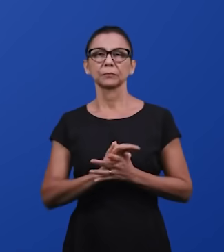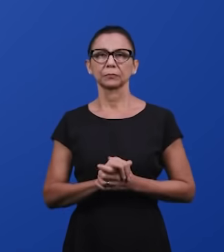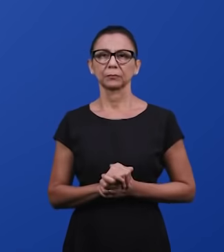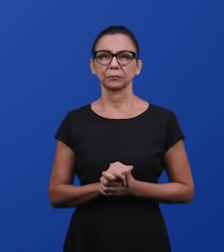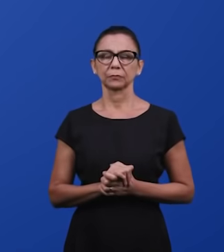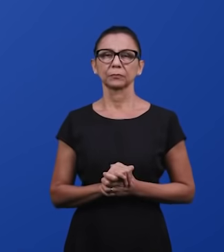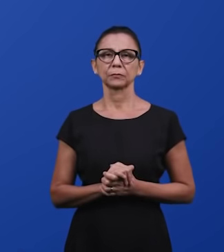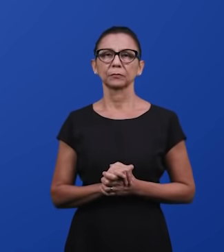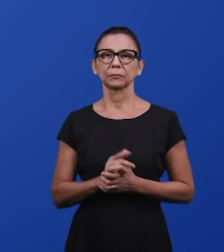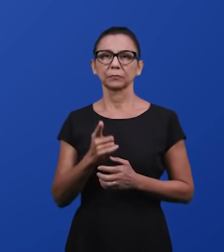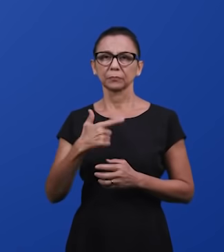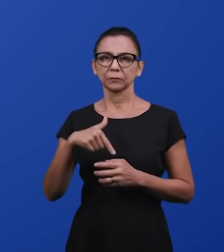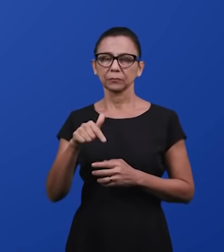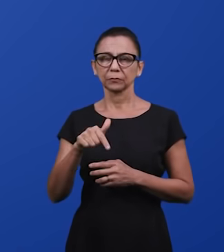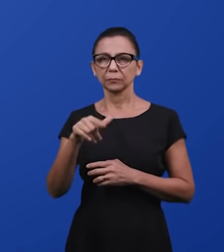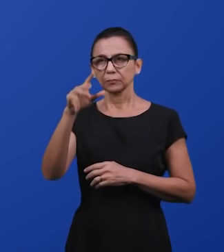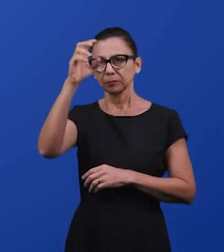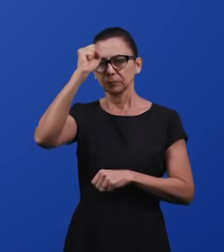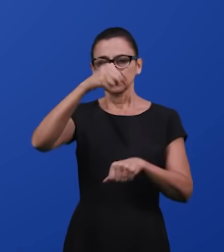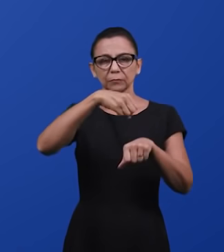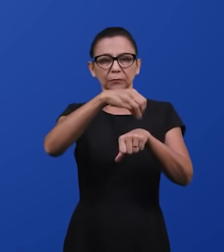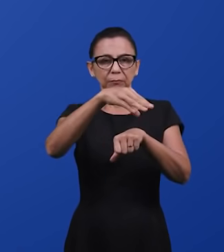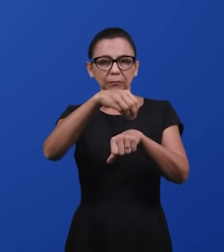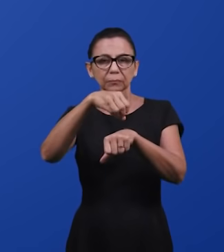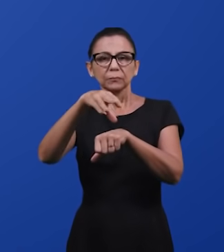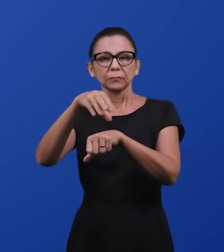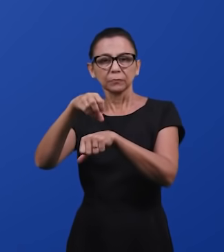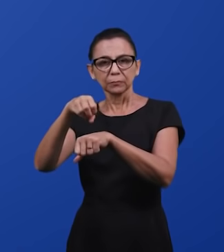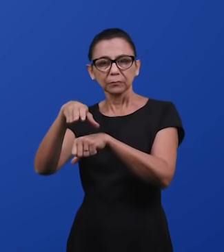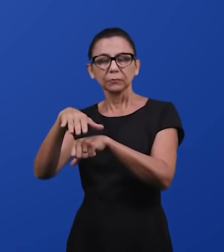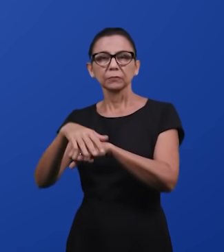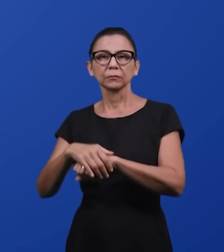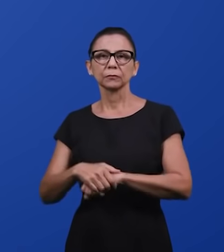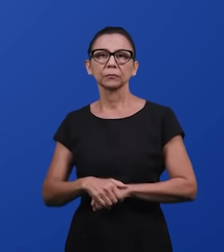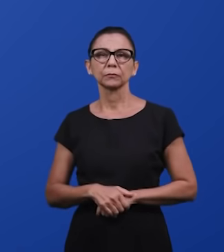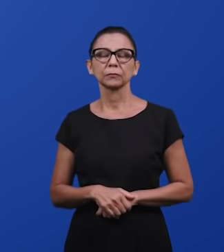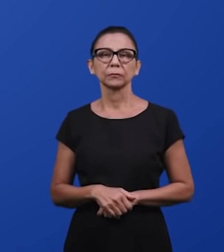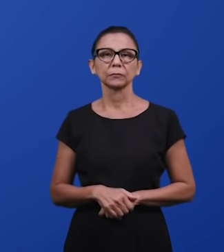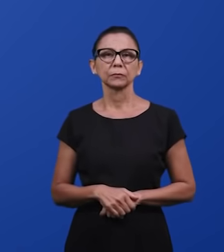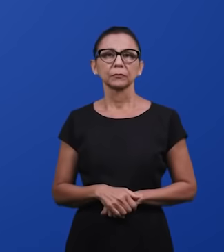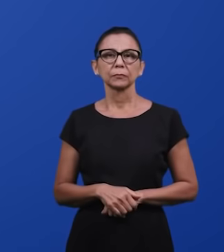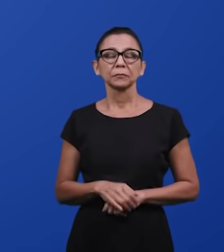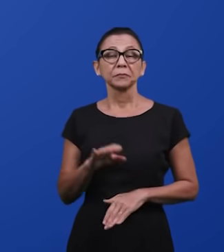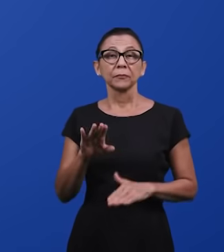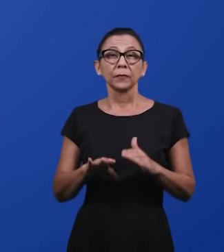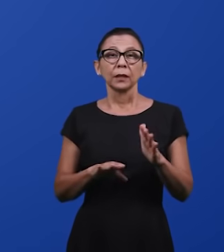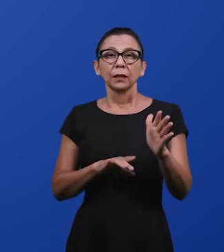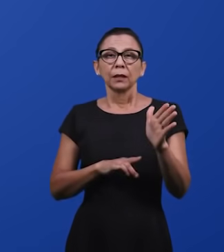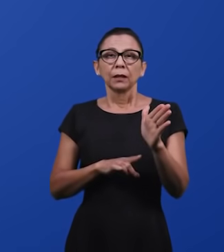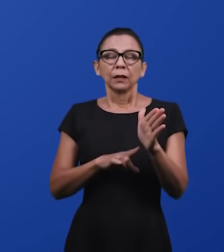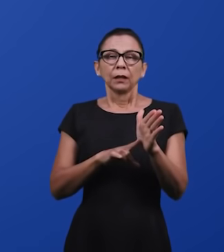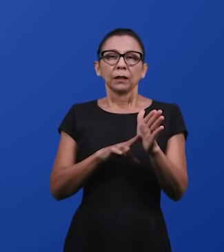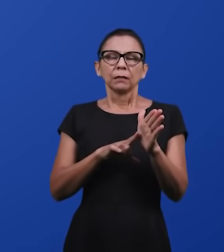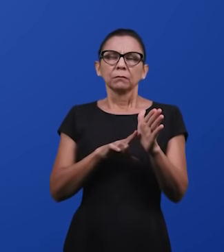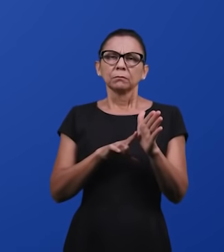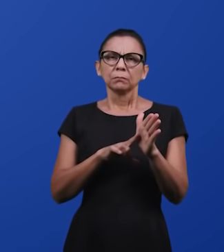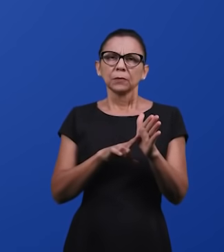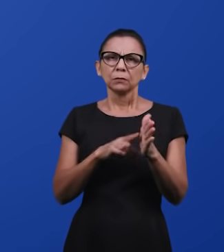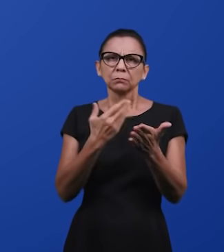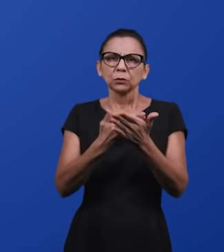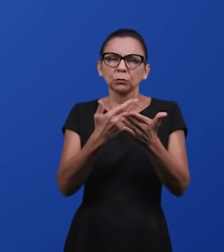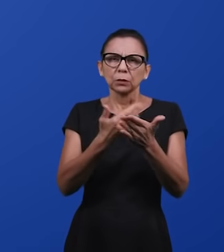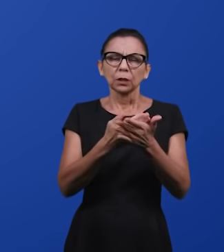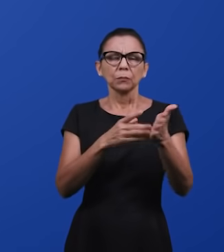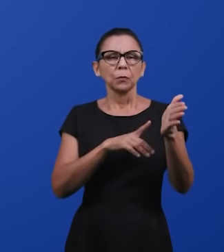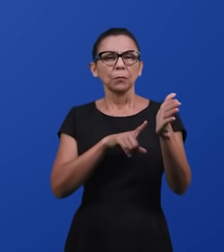pão, que ao lermos as perguntas, muitas vezes não nos damos por conta daquilo que o